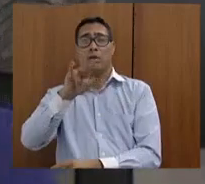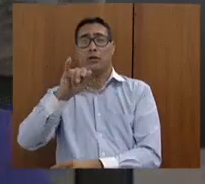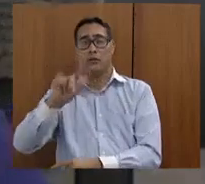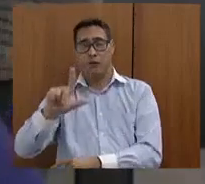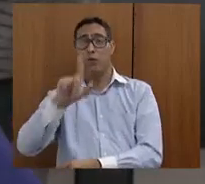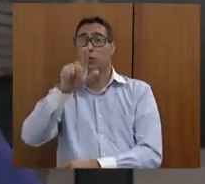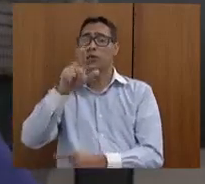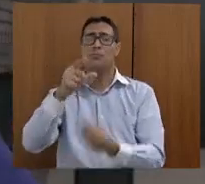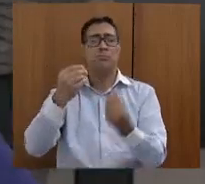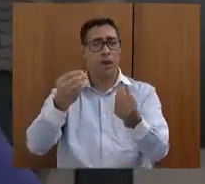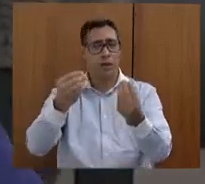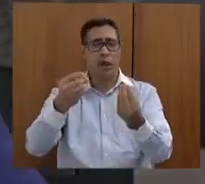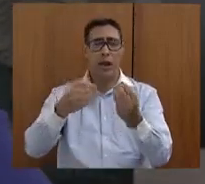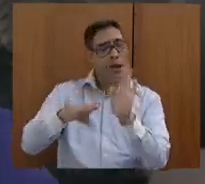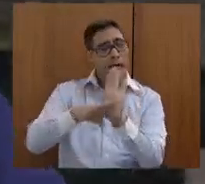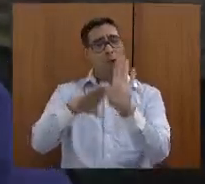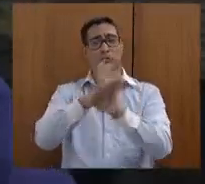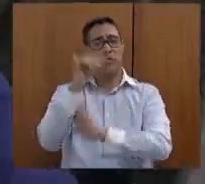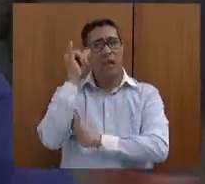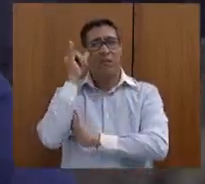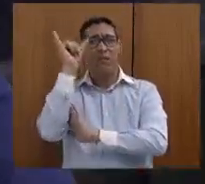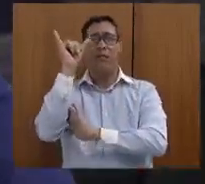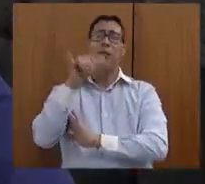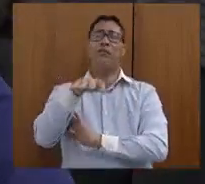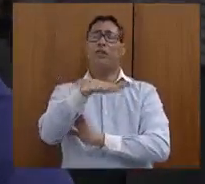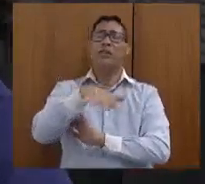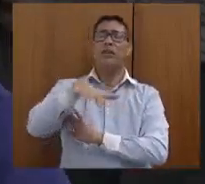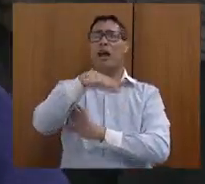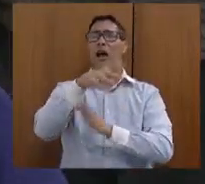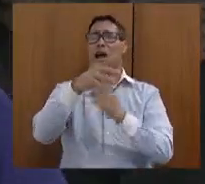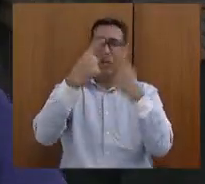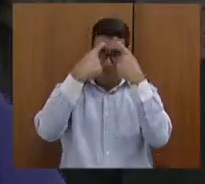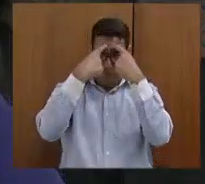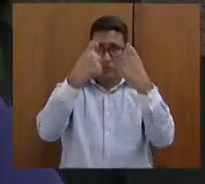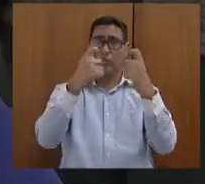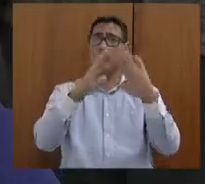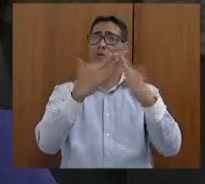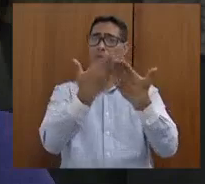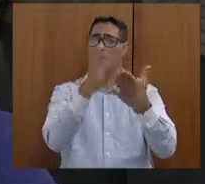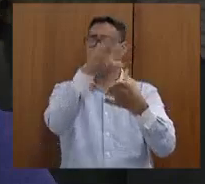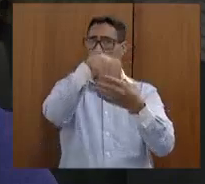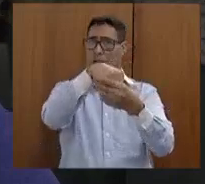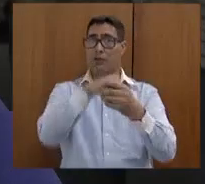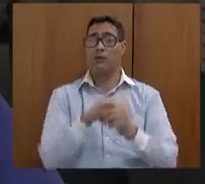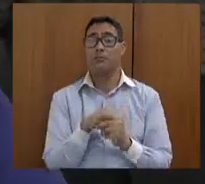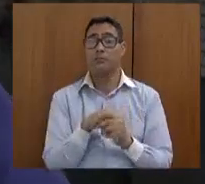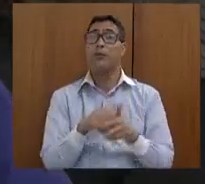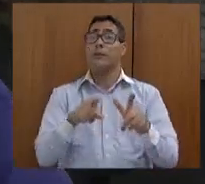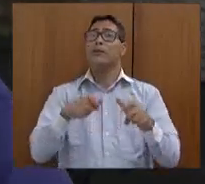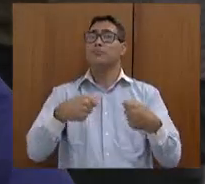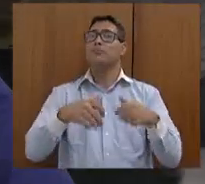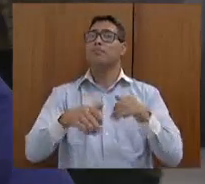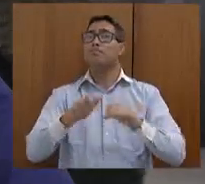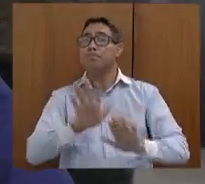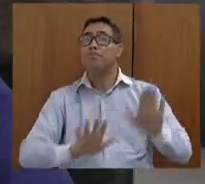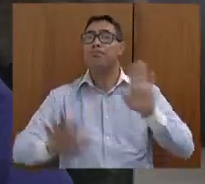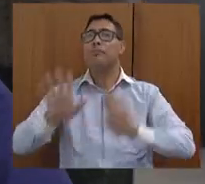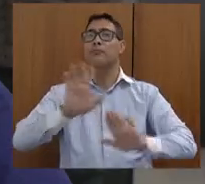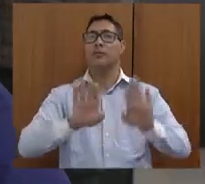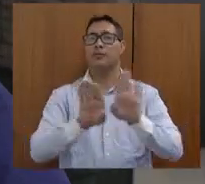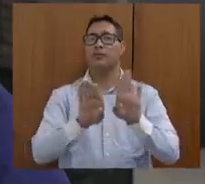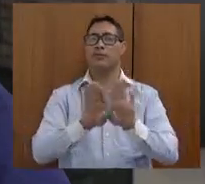preventivamente nas pautas da violência escolar e Aqui nós temos que tomar bastante cuidado